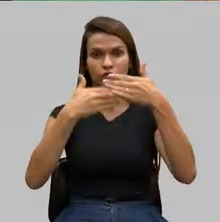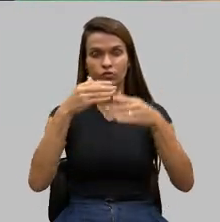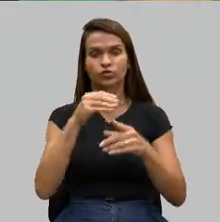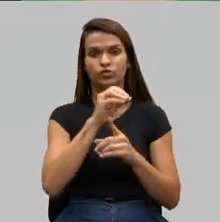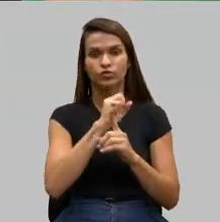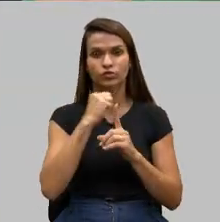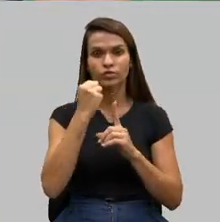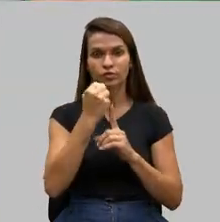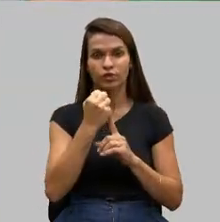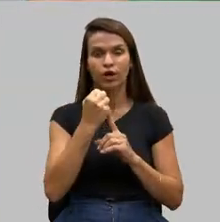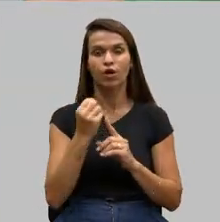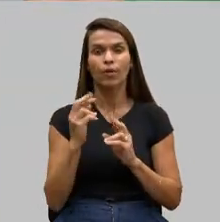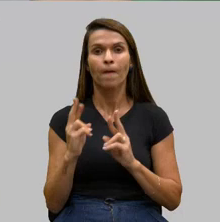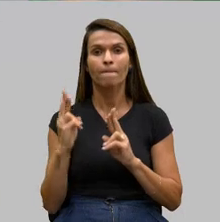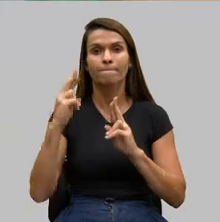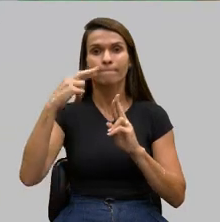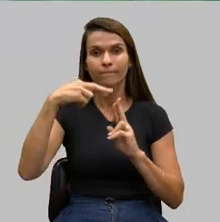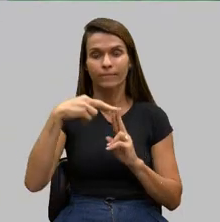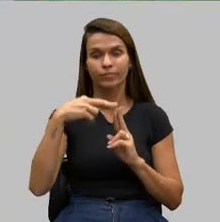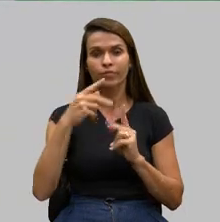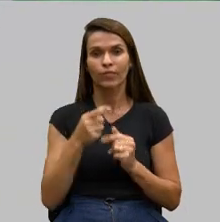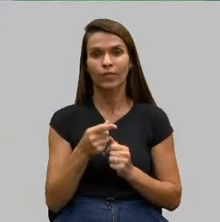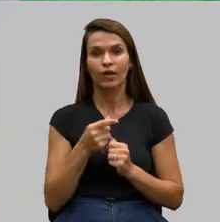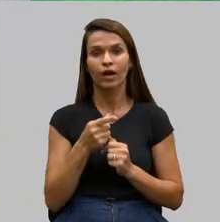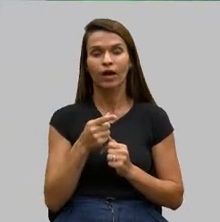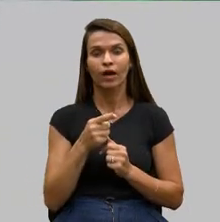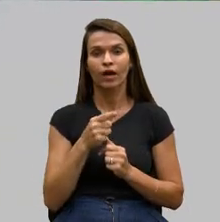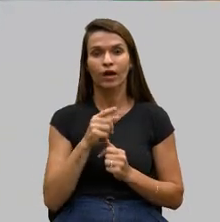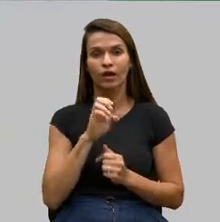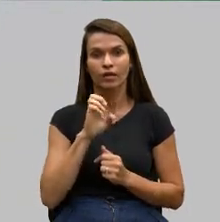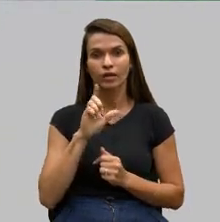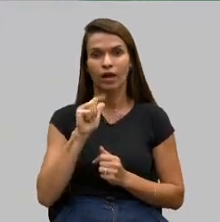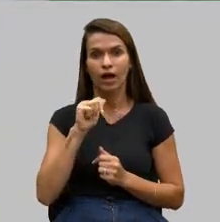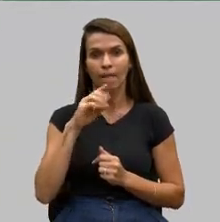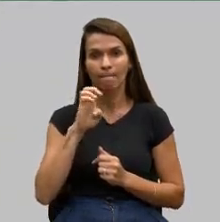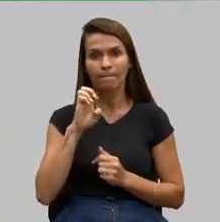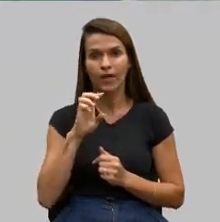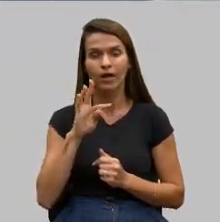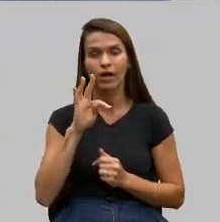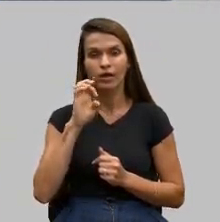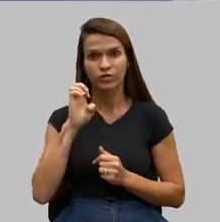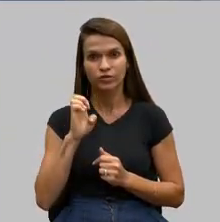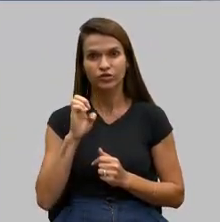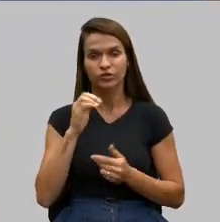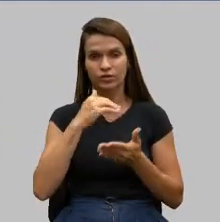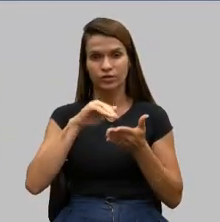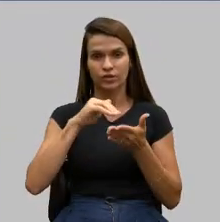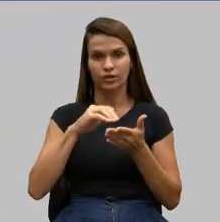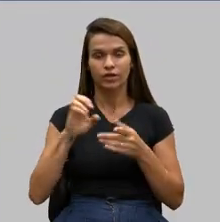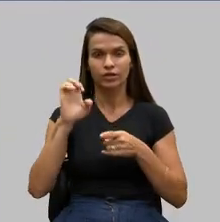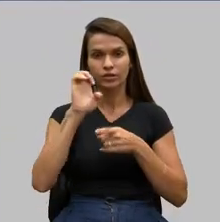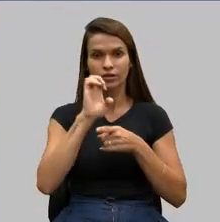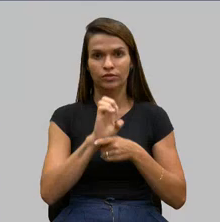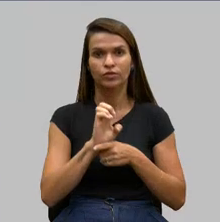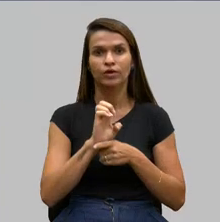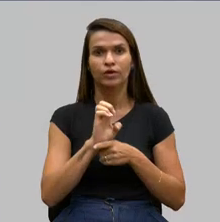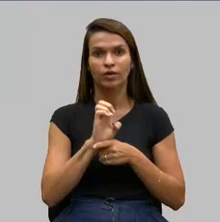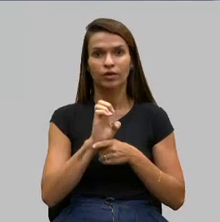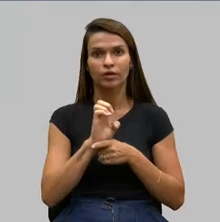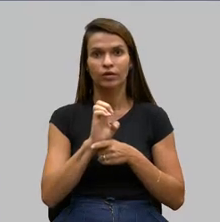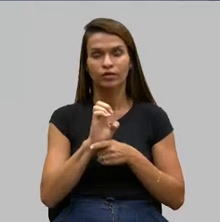representando Elizabete Jucai Melo jacomet Secretária Estadual de